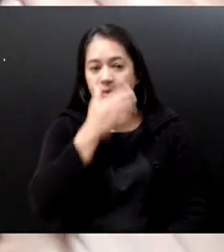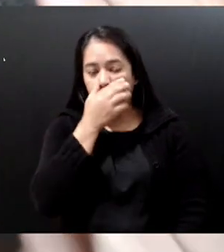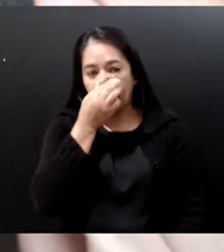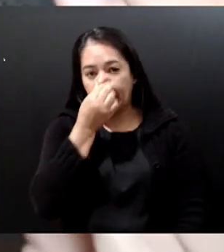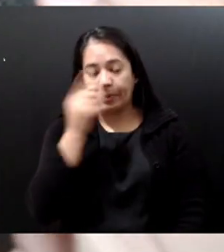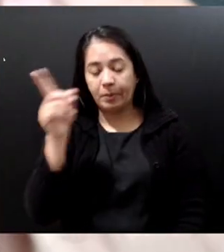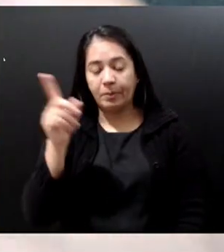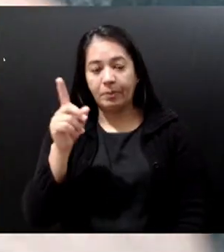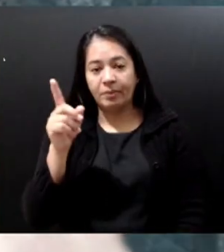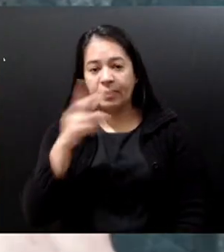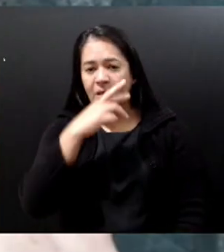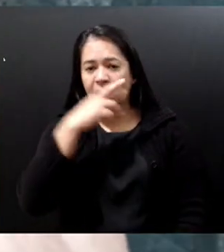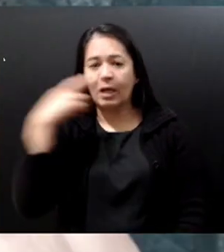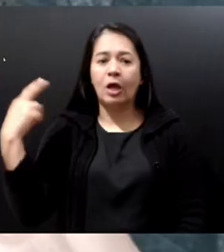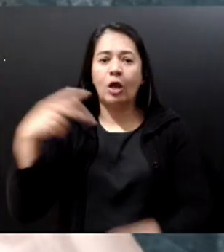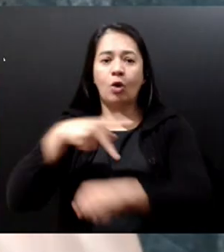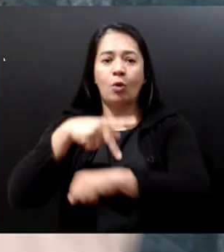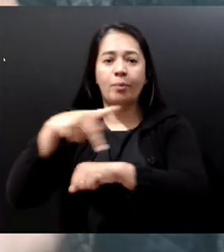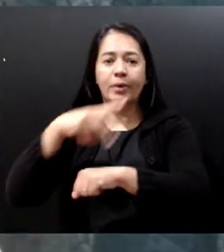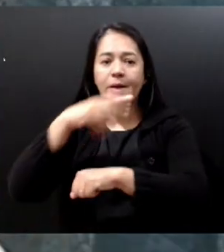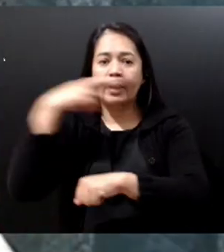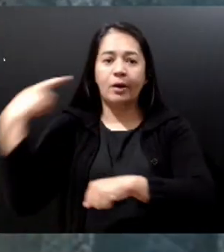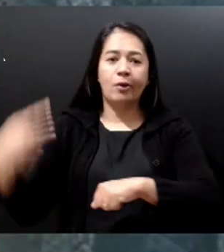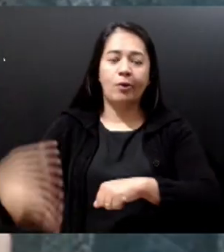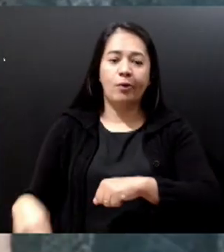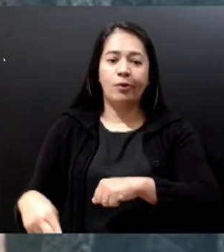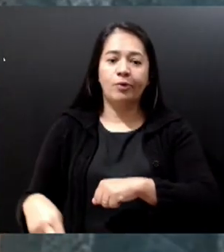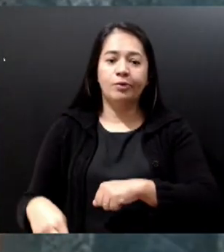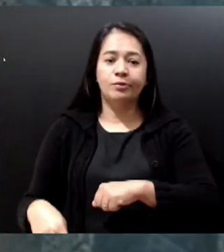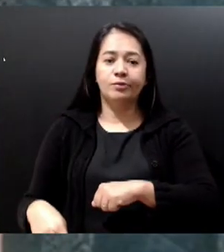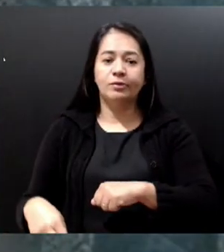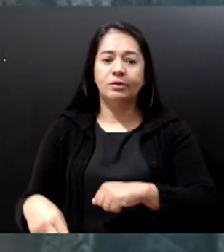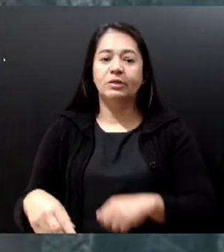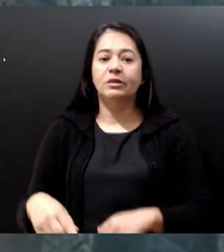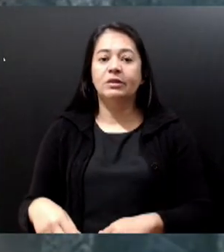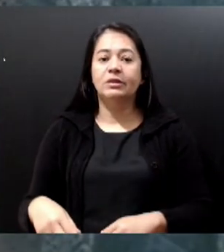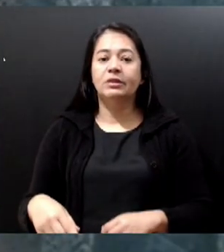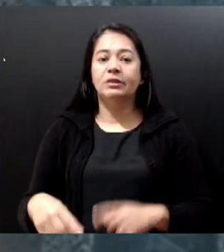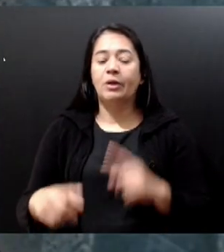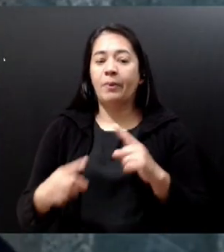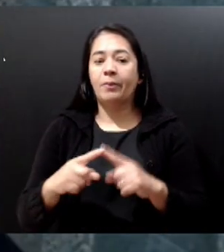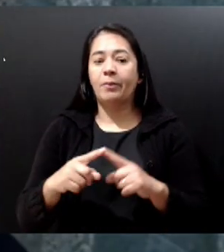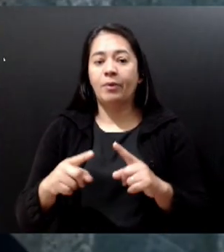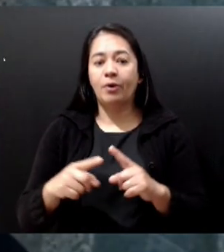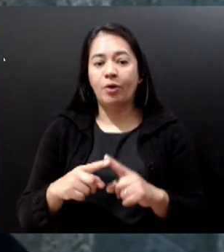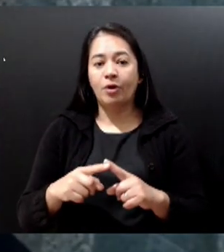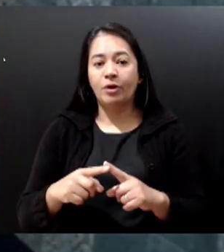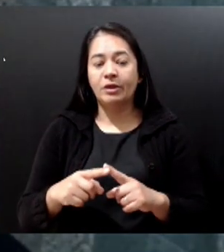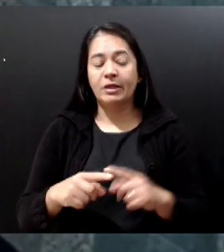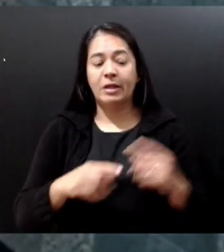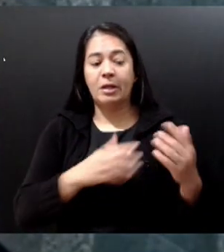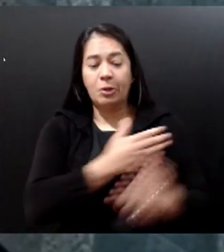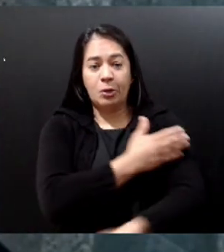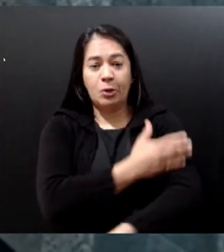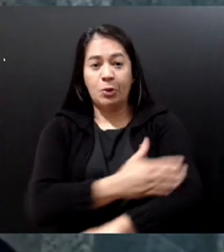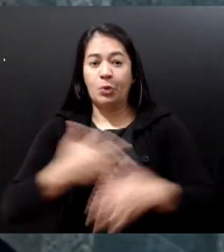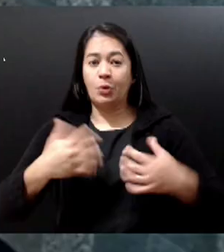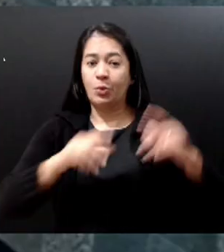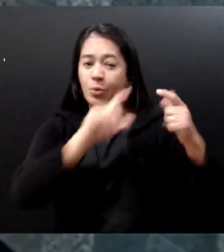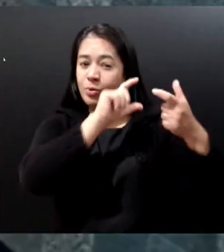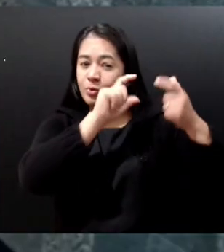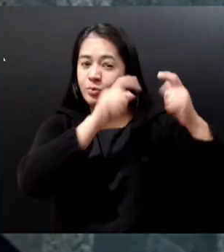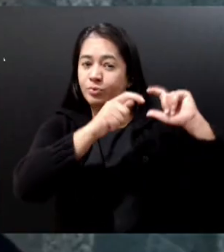do governo russo junto à igreja ortodoxa, que é muito conservadora, e hoje o casamento,